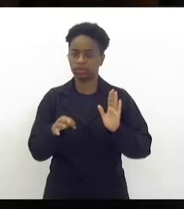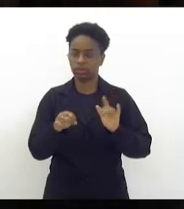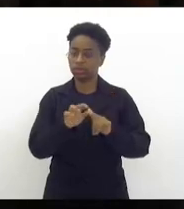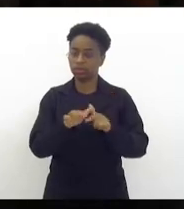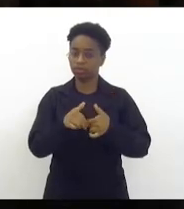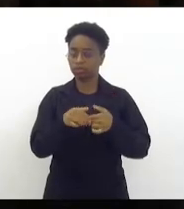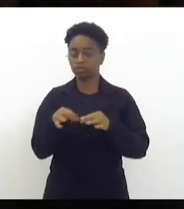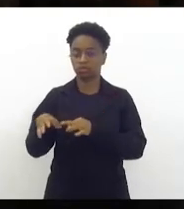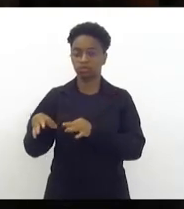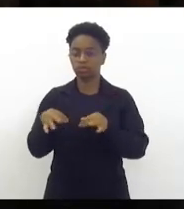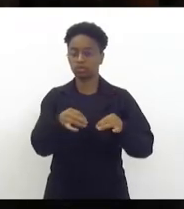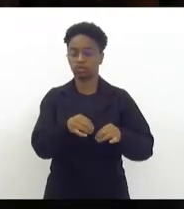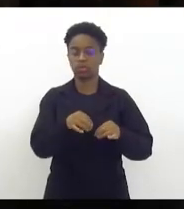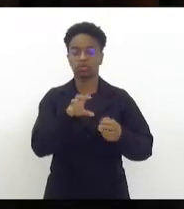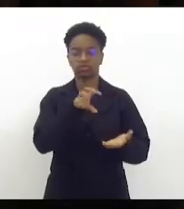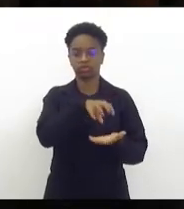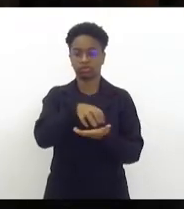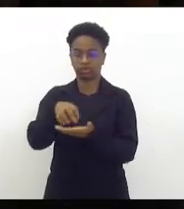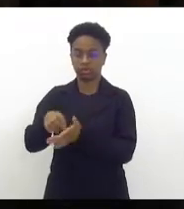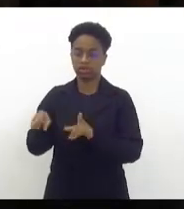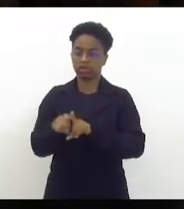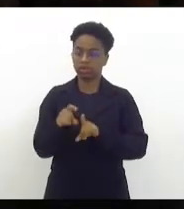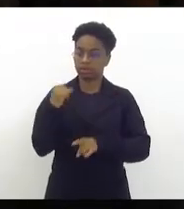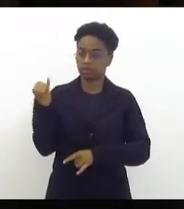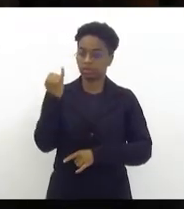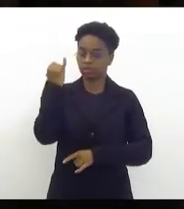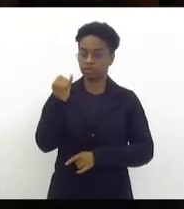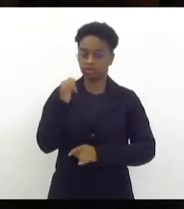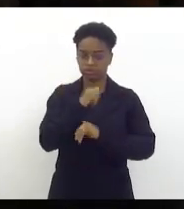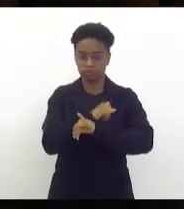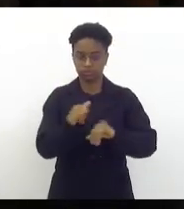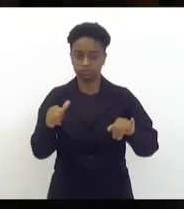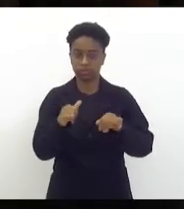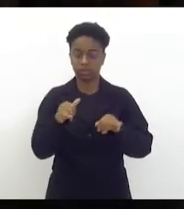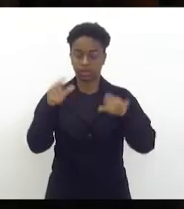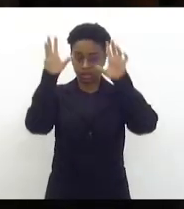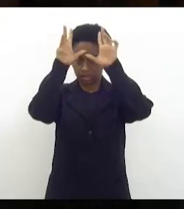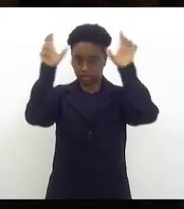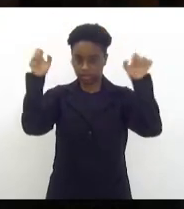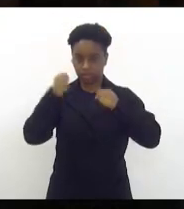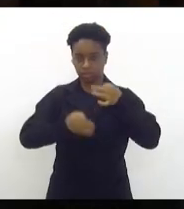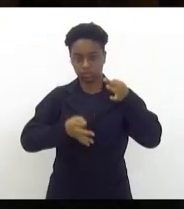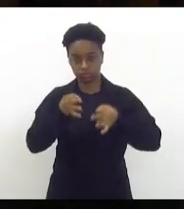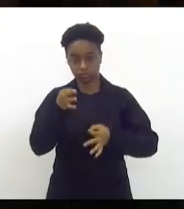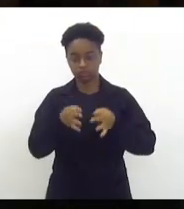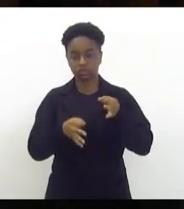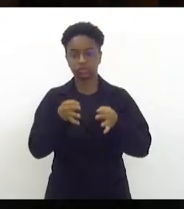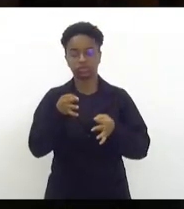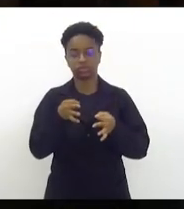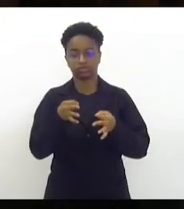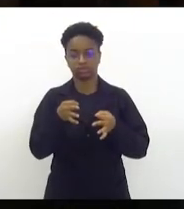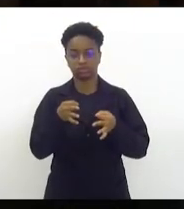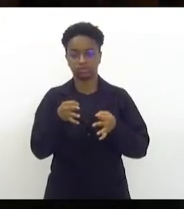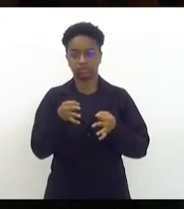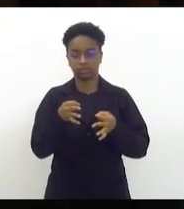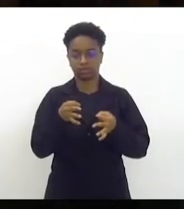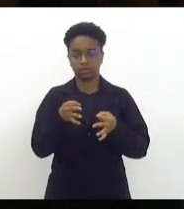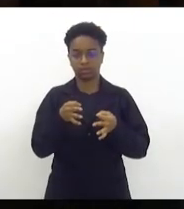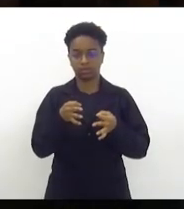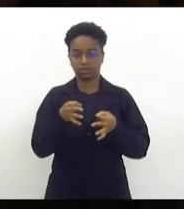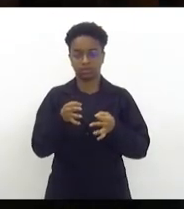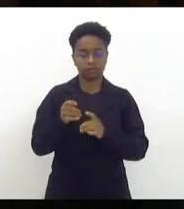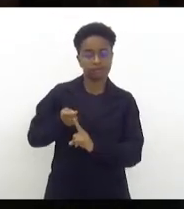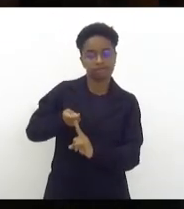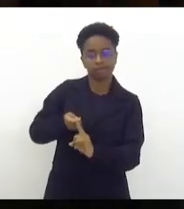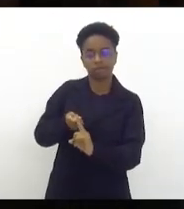os instrumentos. Inclusive, é importante dizer que o Tribunal de Justiça inquiriu o governo